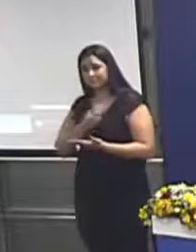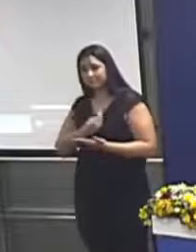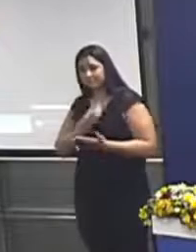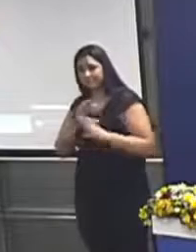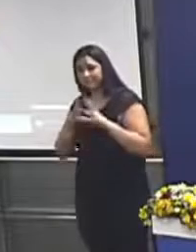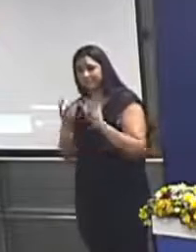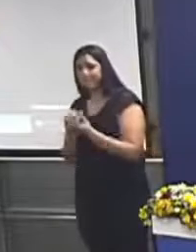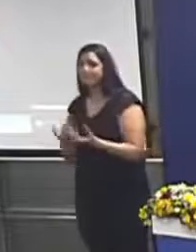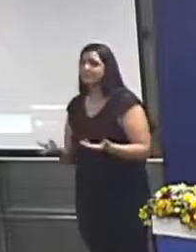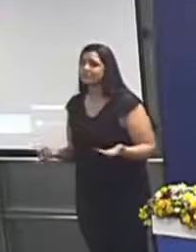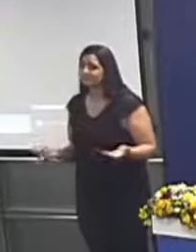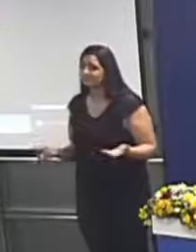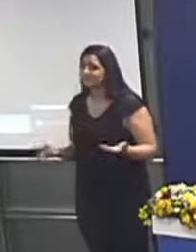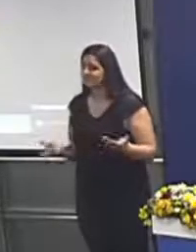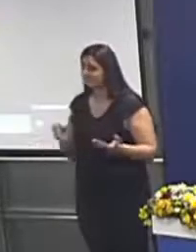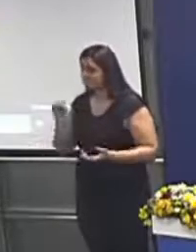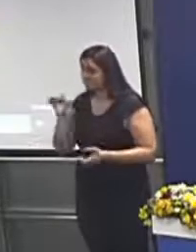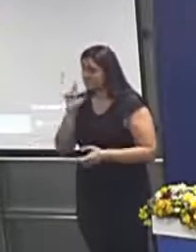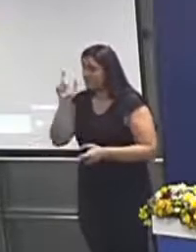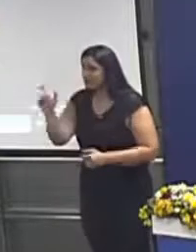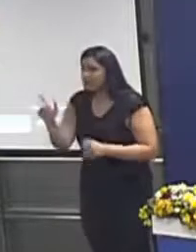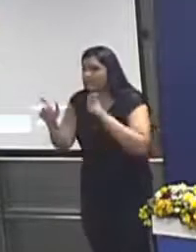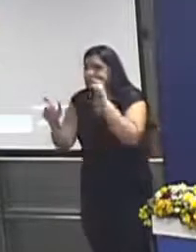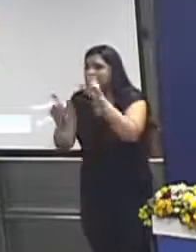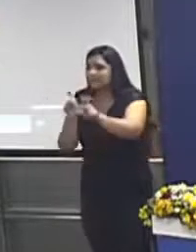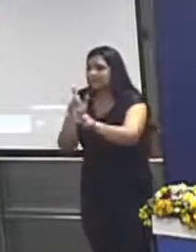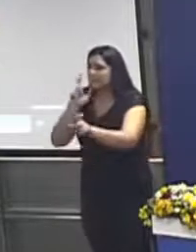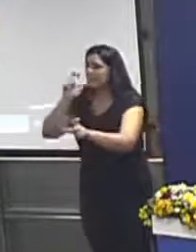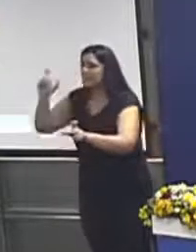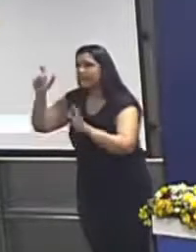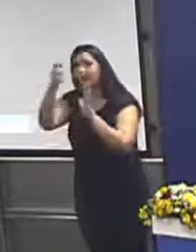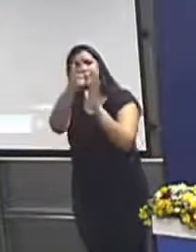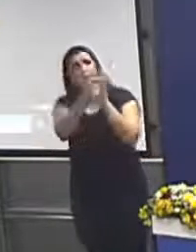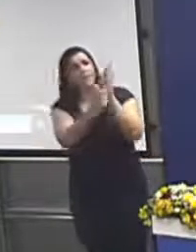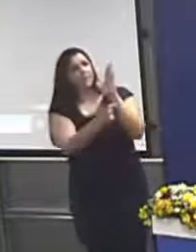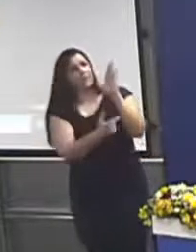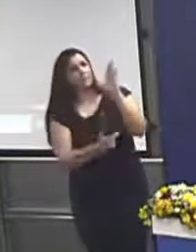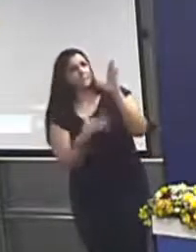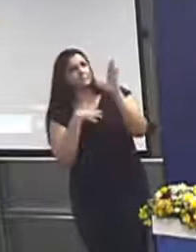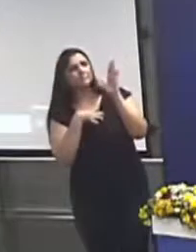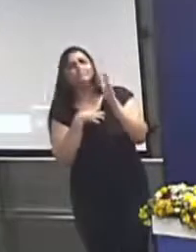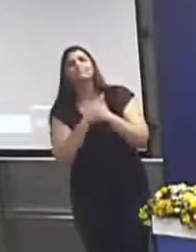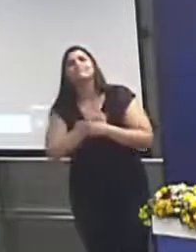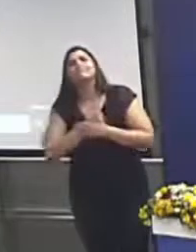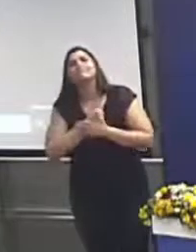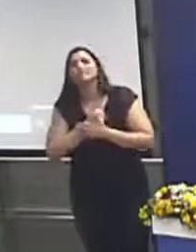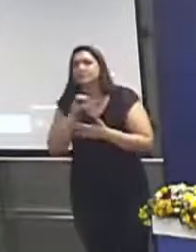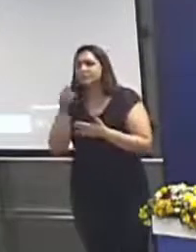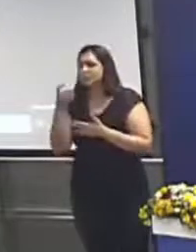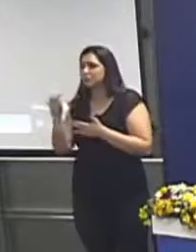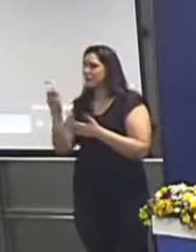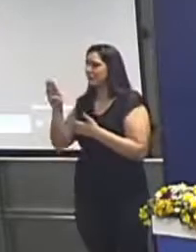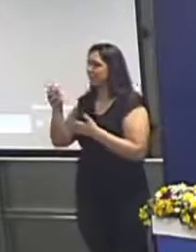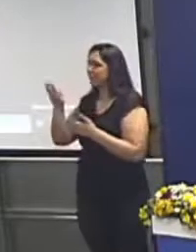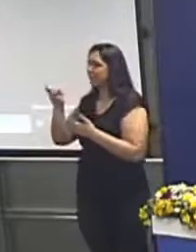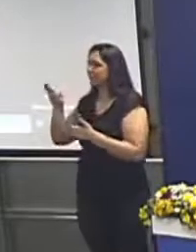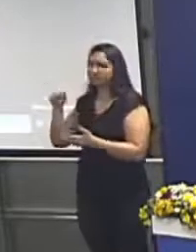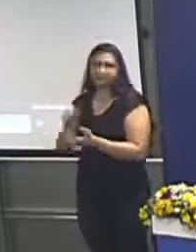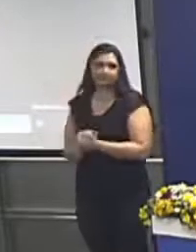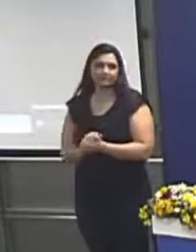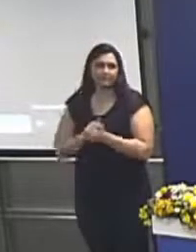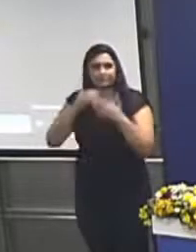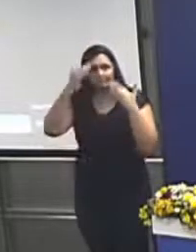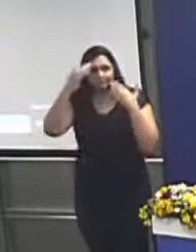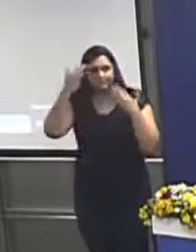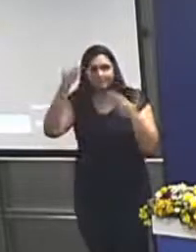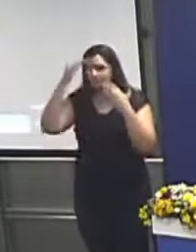perdeu parentes. Se eu fosse citar os nomes, daria uma lista. Sentimento a todos, saudade do seu João Batista. Muito obrigado a cara,